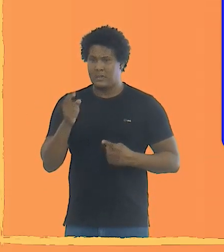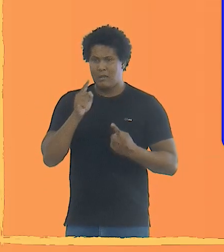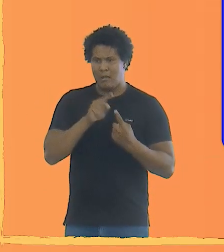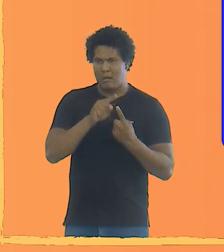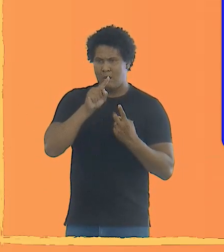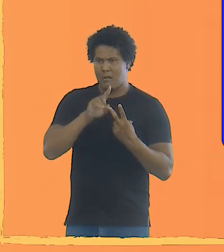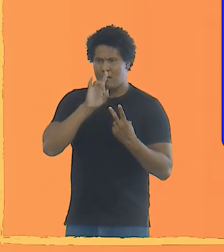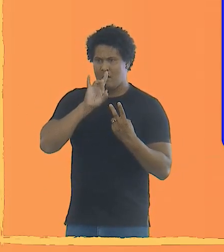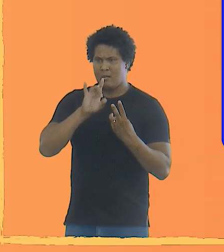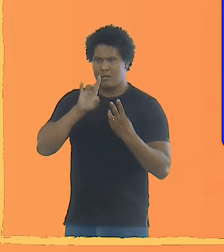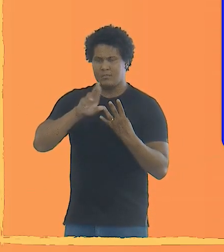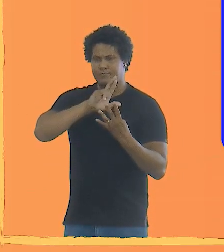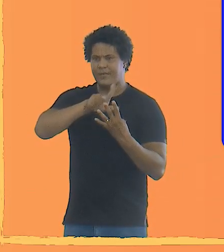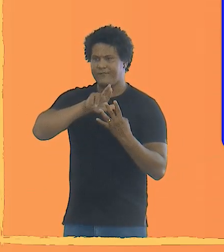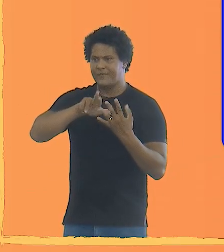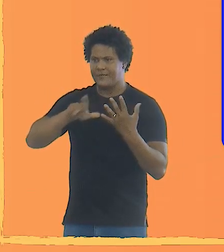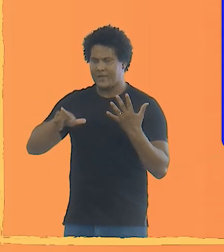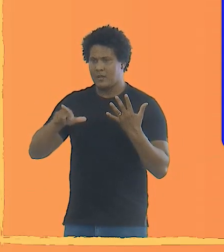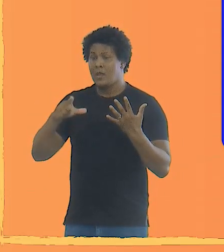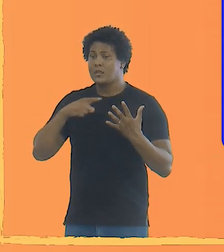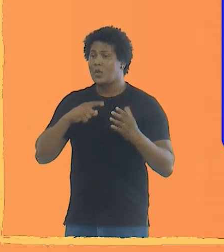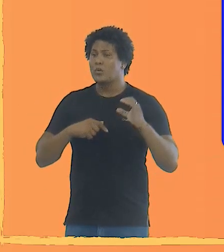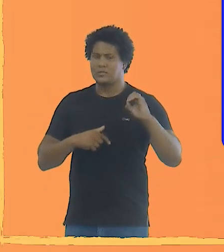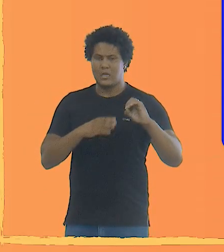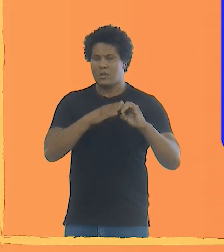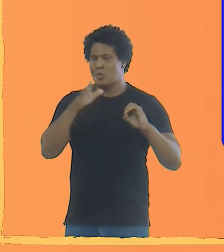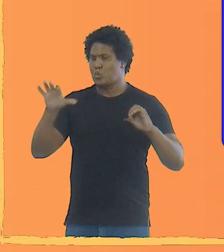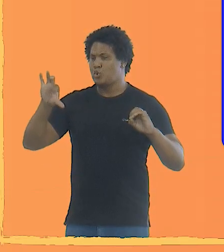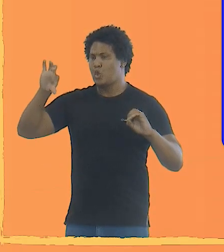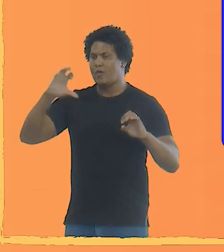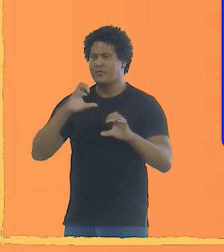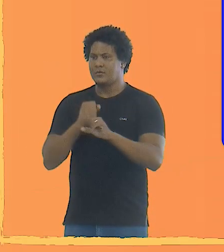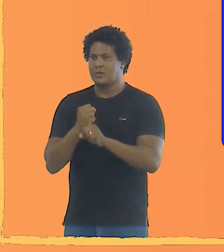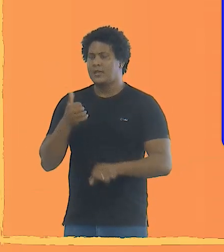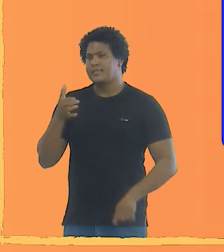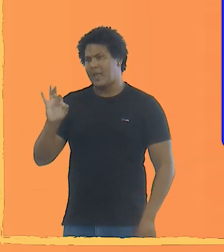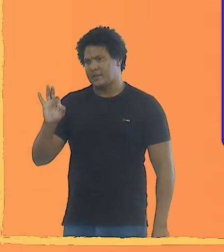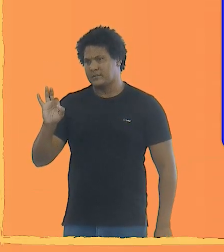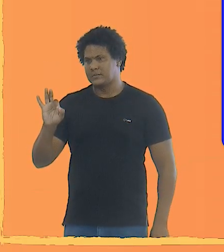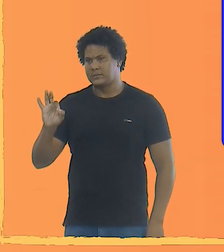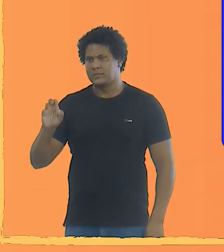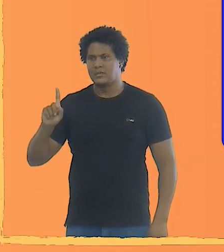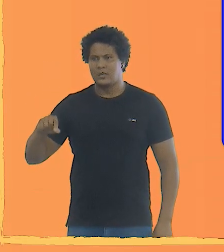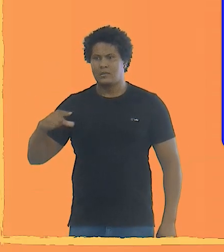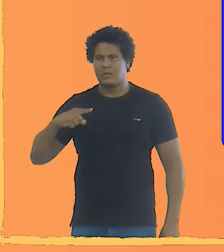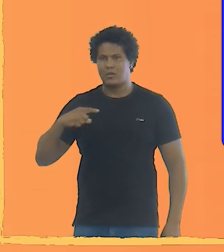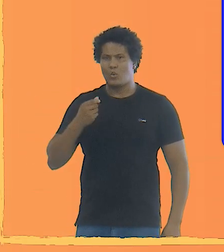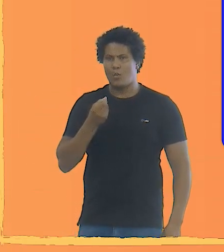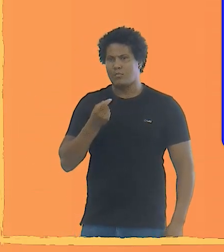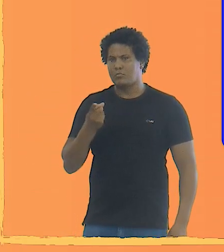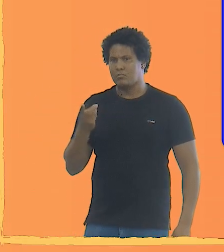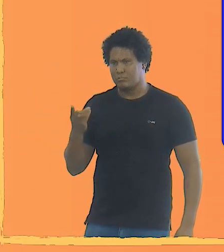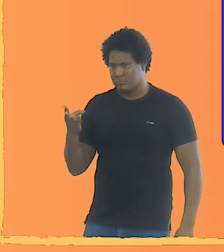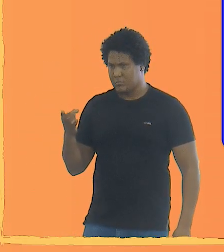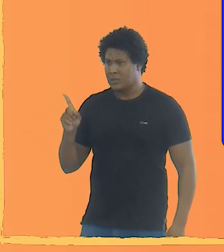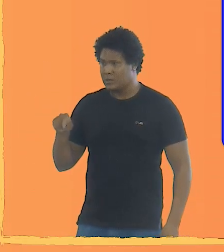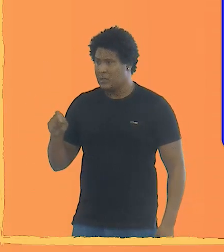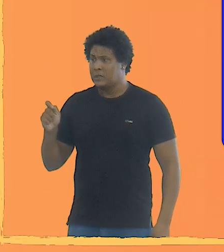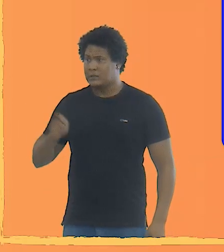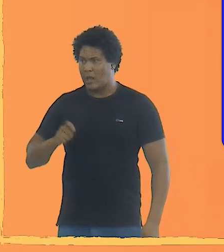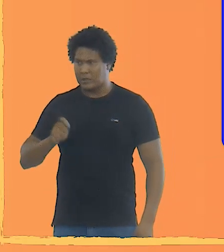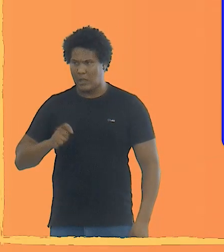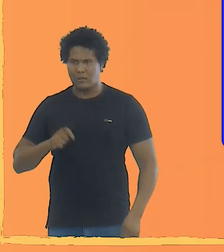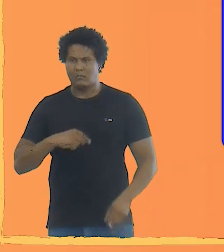opções eu tenho para cada algarismo? 10. Então, para cada algarismo eu tenho 10 possibilidades, indica para cada um, multiplica